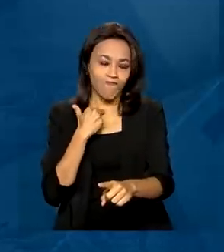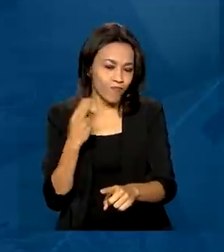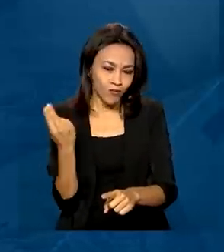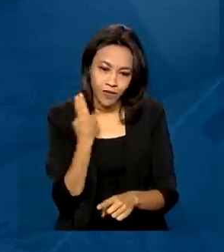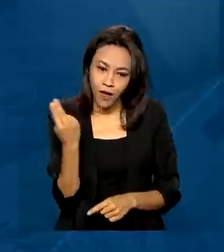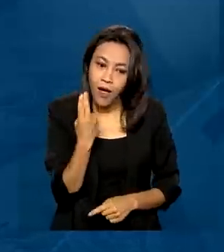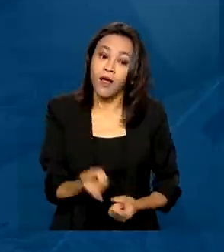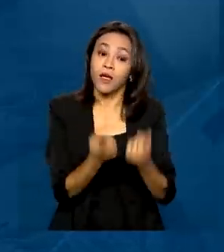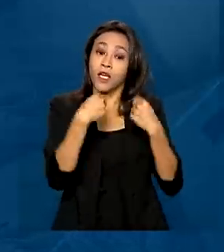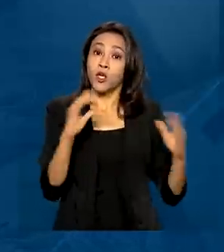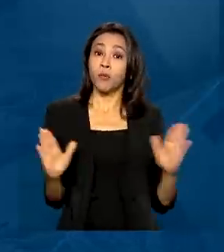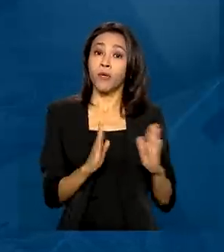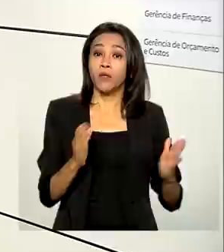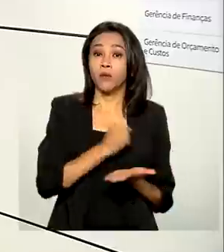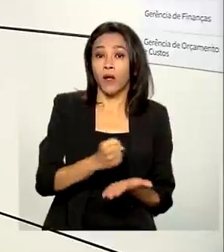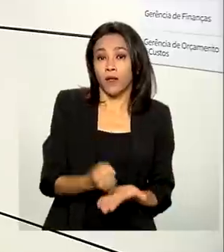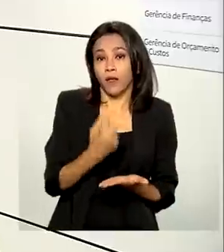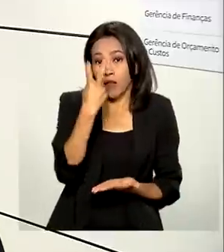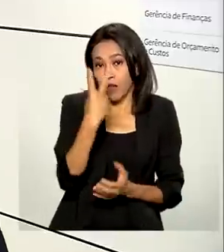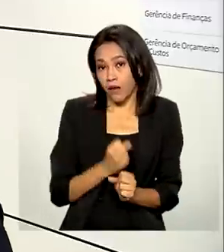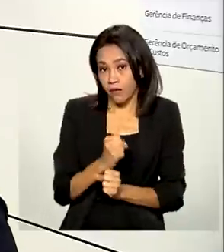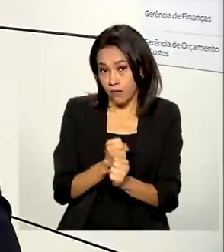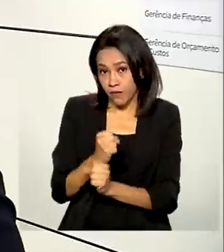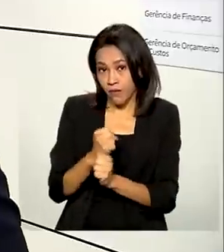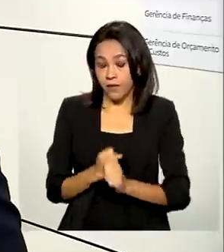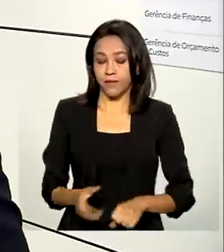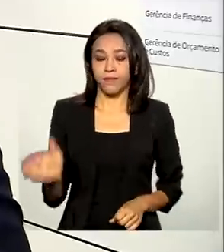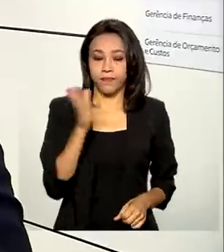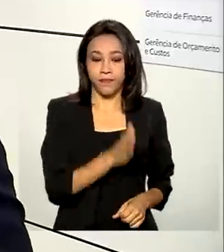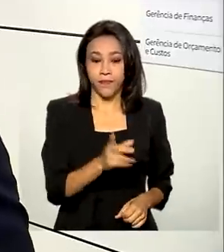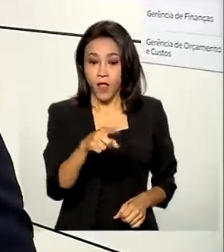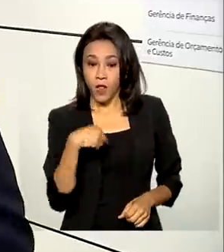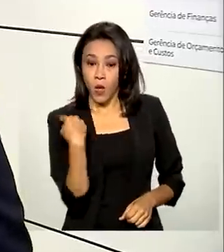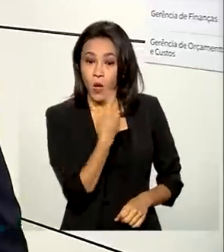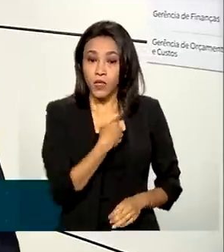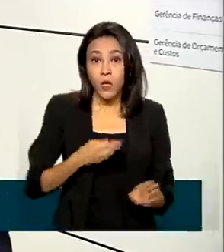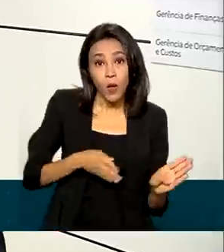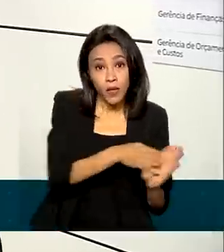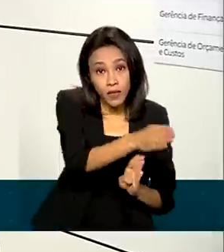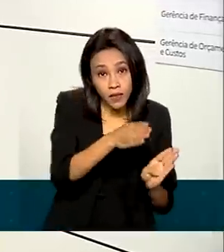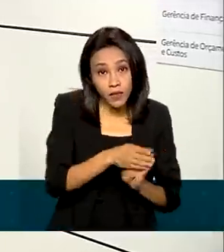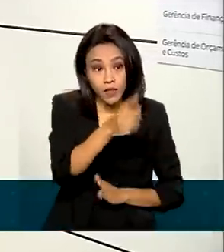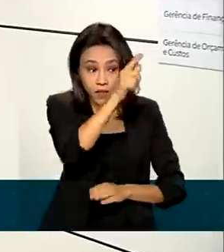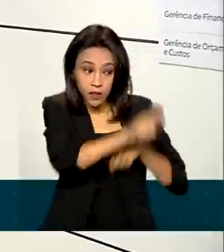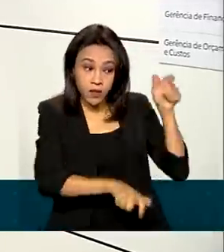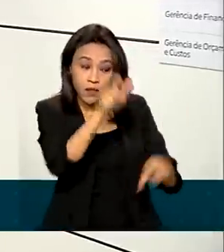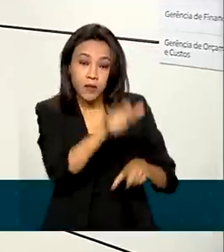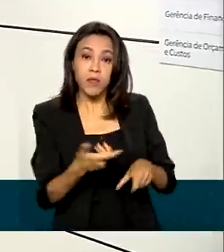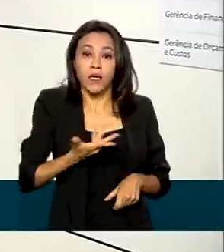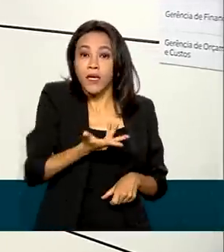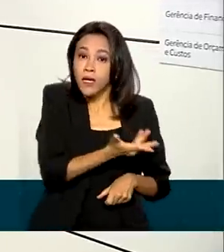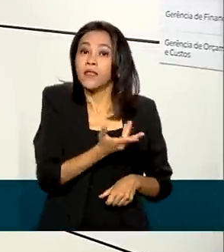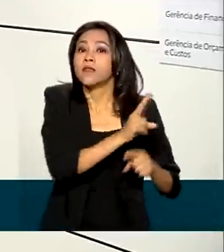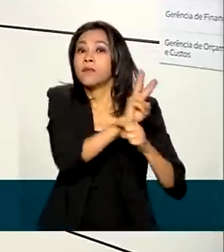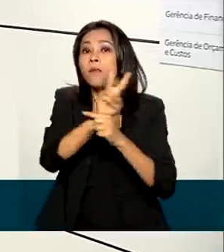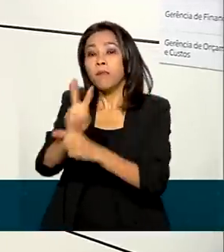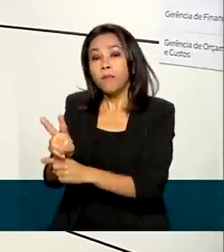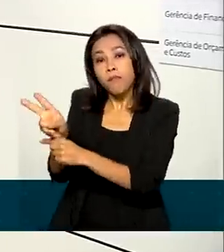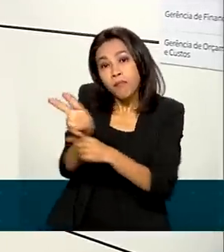do contrato é de dois anos nós orientamos para que esse empréstimo ele seja solicitado